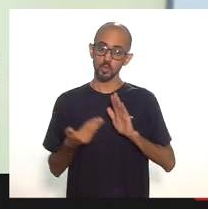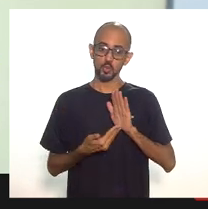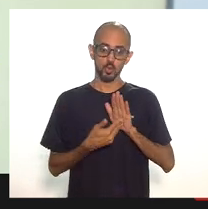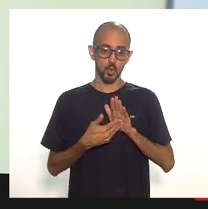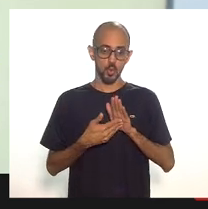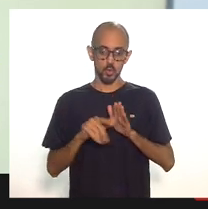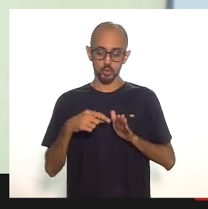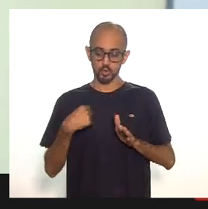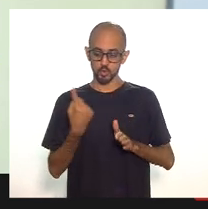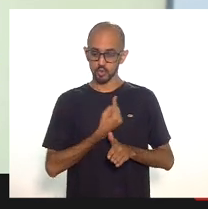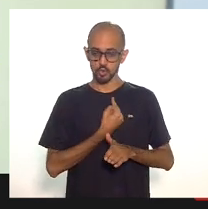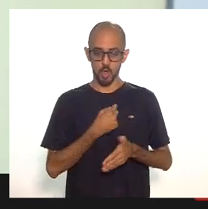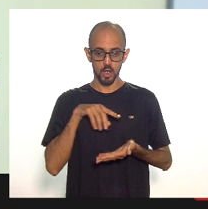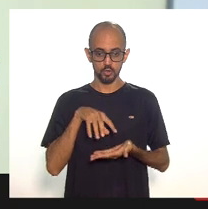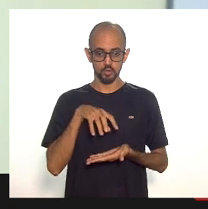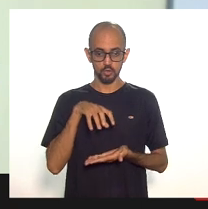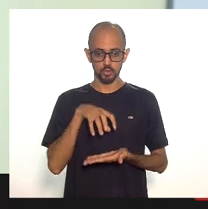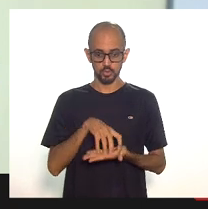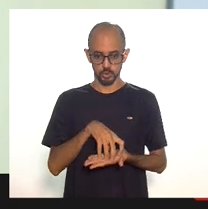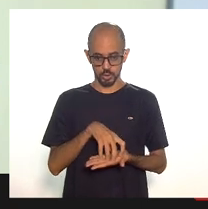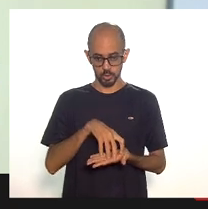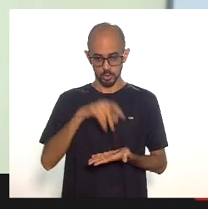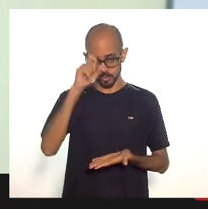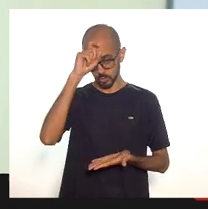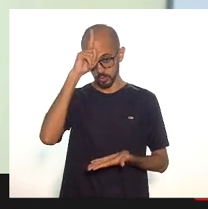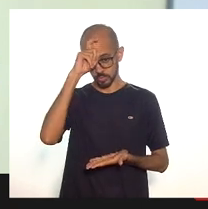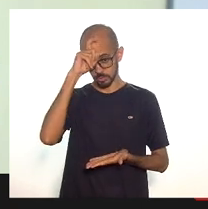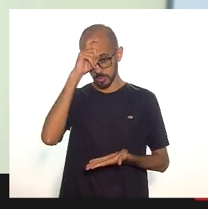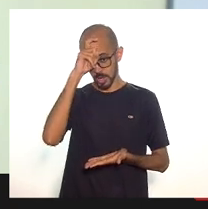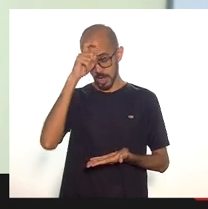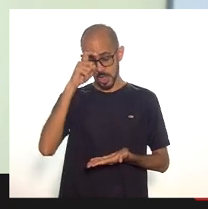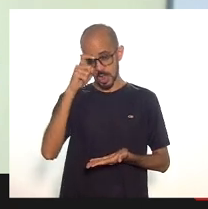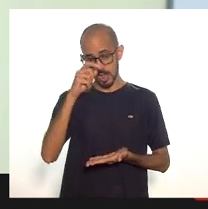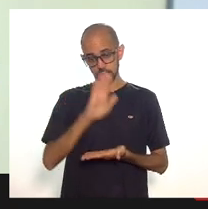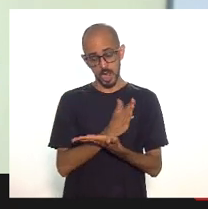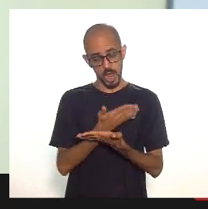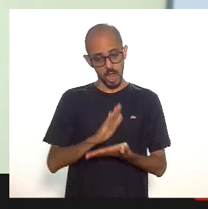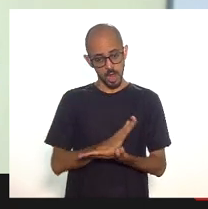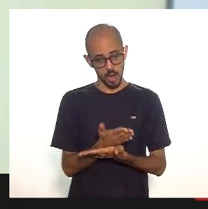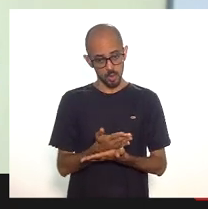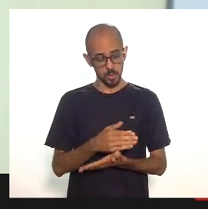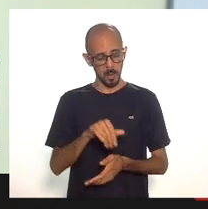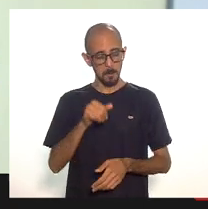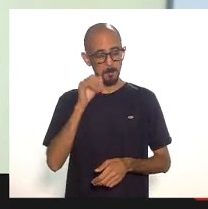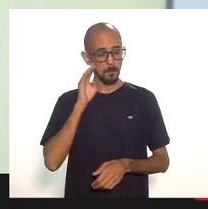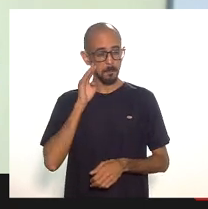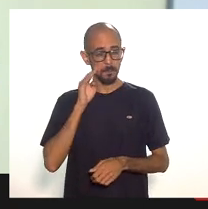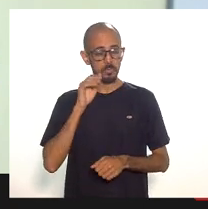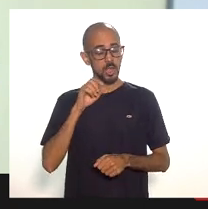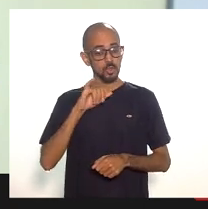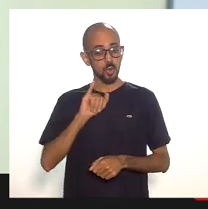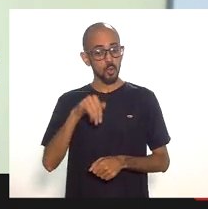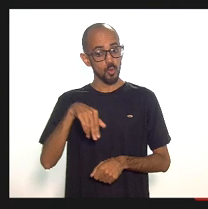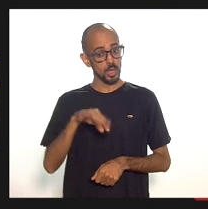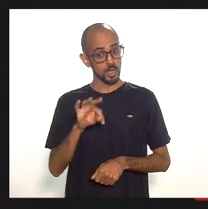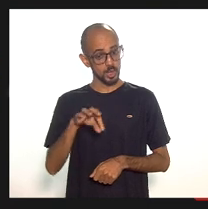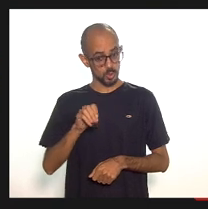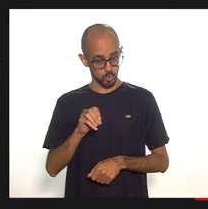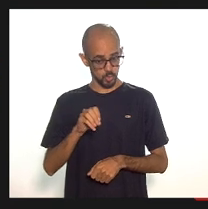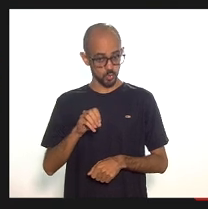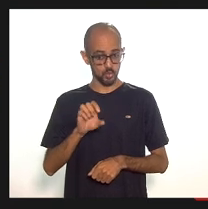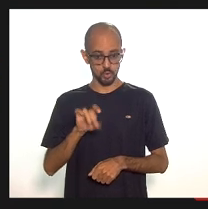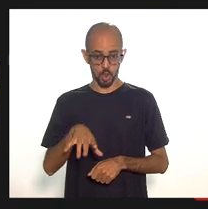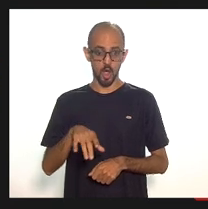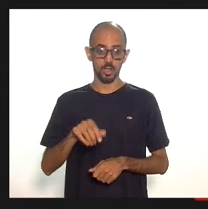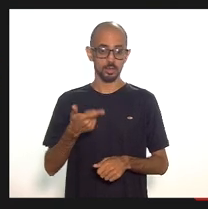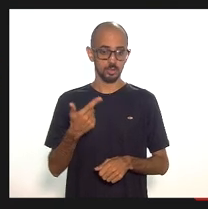em todas as nossas unidades, em todas, absolutamente todas, em menor proporção no INTO, por ser uma estrutura mais nova, existem